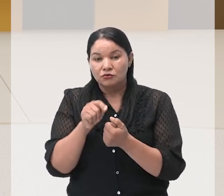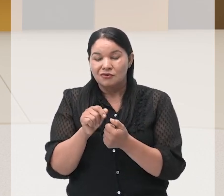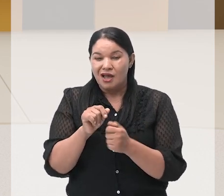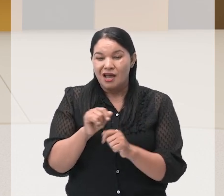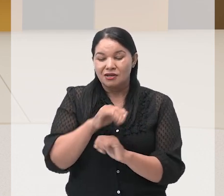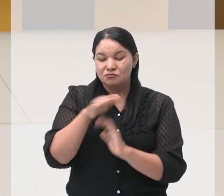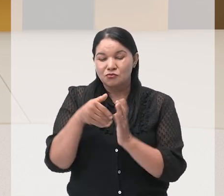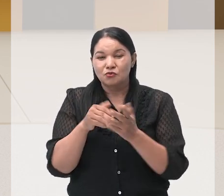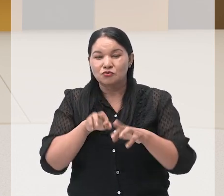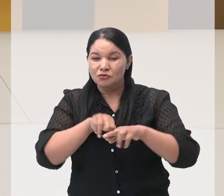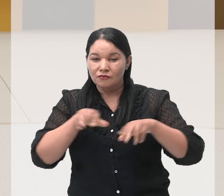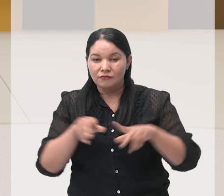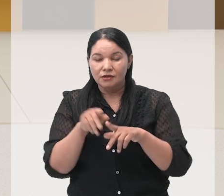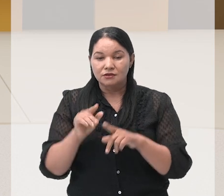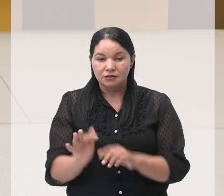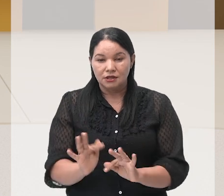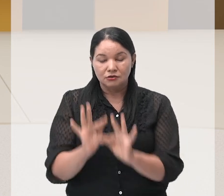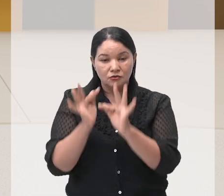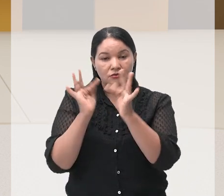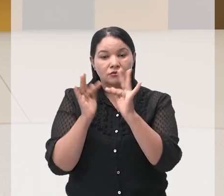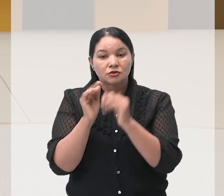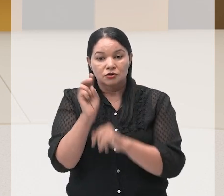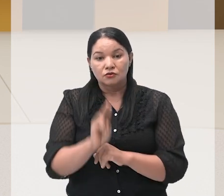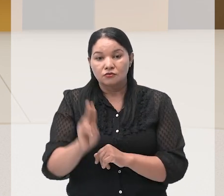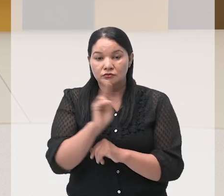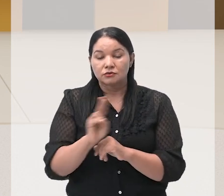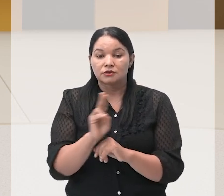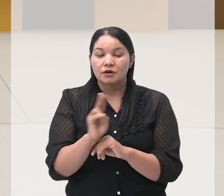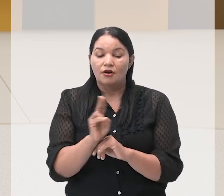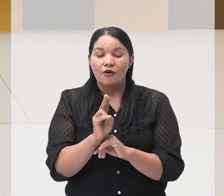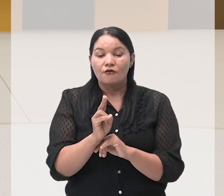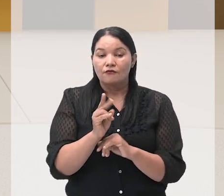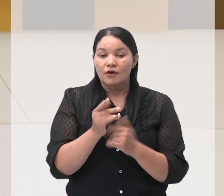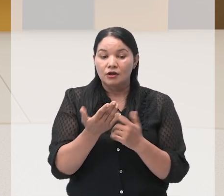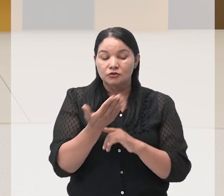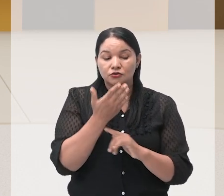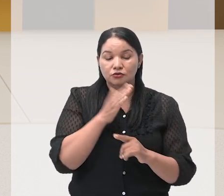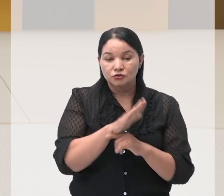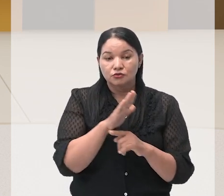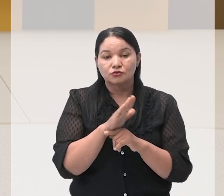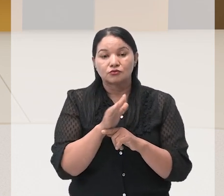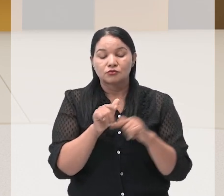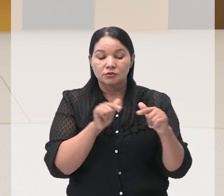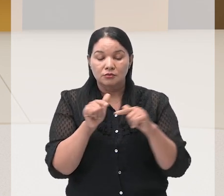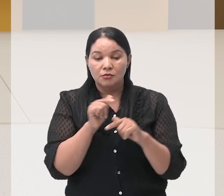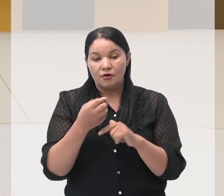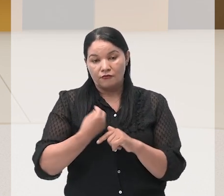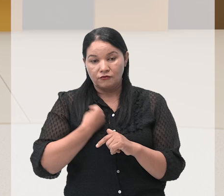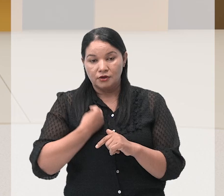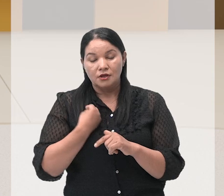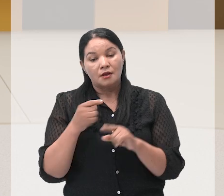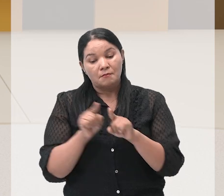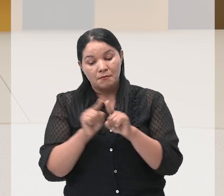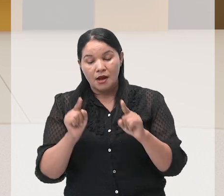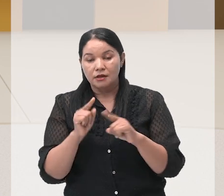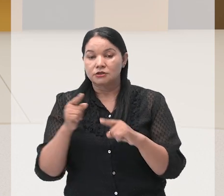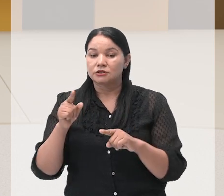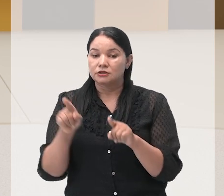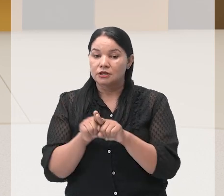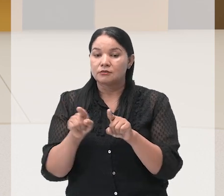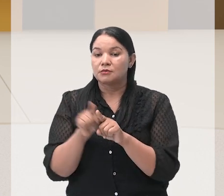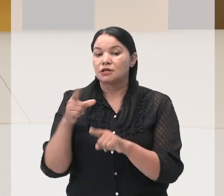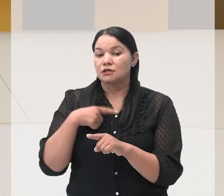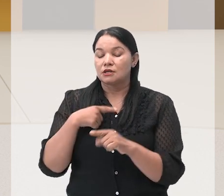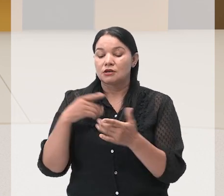para facilitar a vida, muitas pessoas utilizam dessas tecnologias também para causar